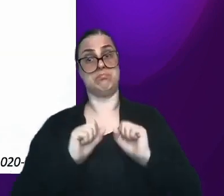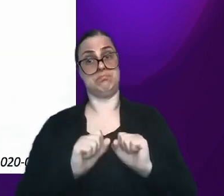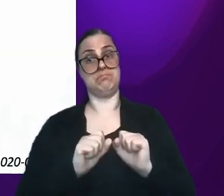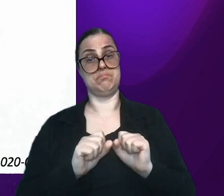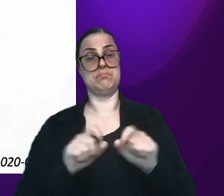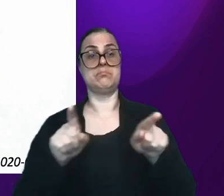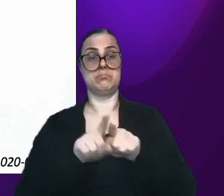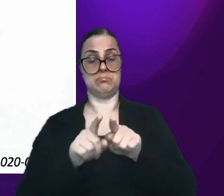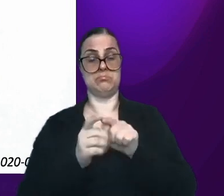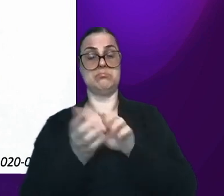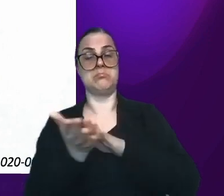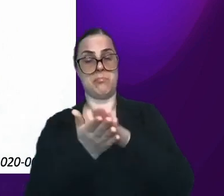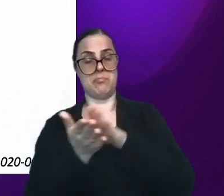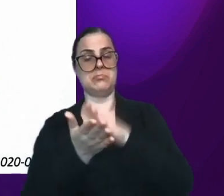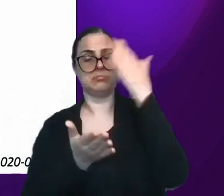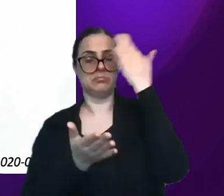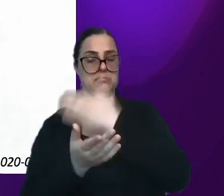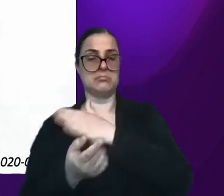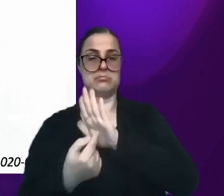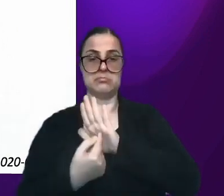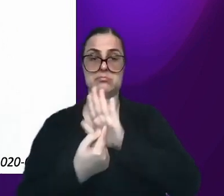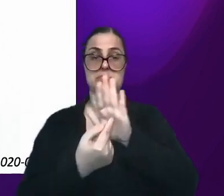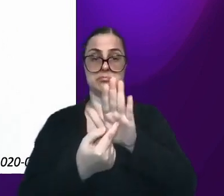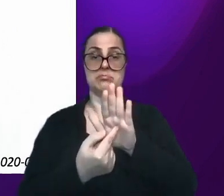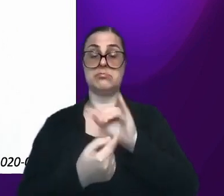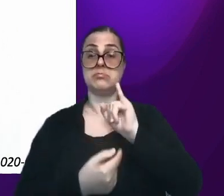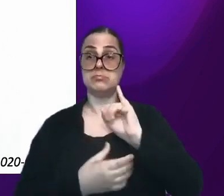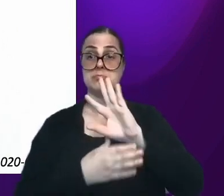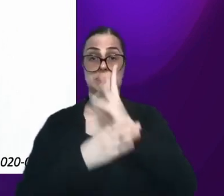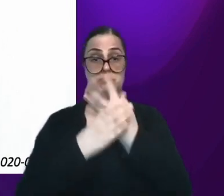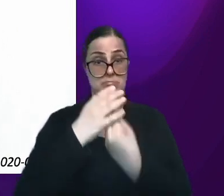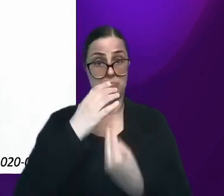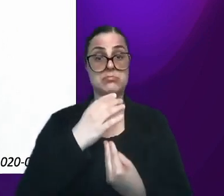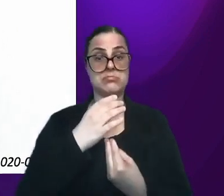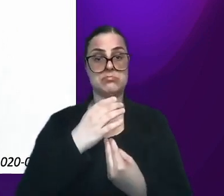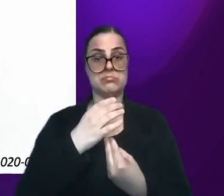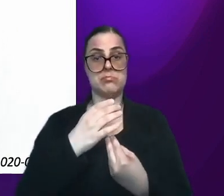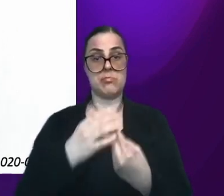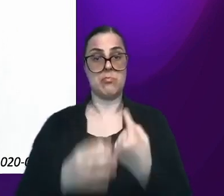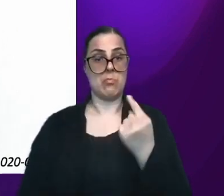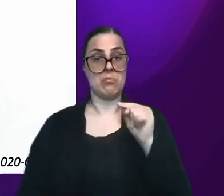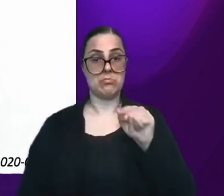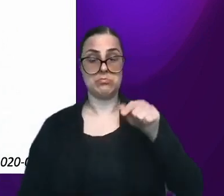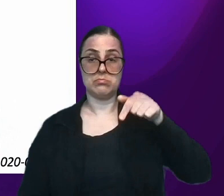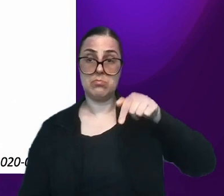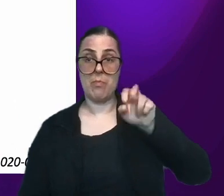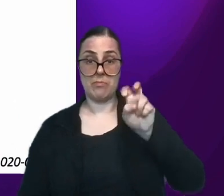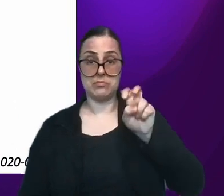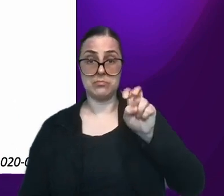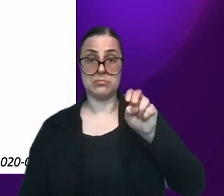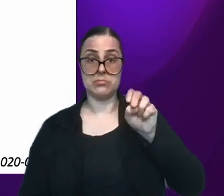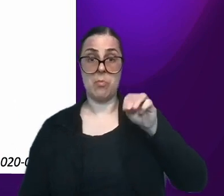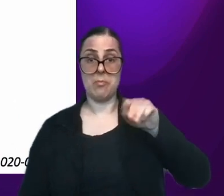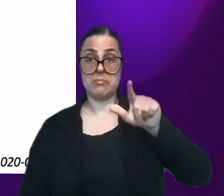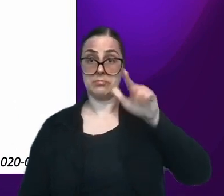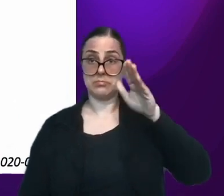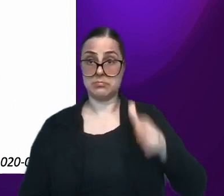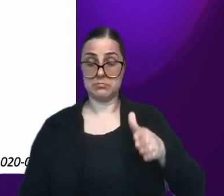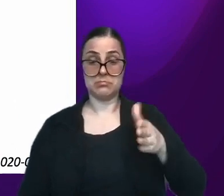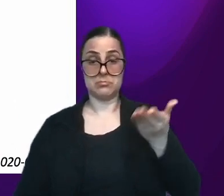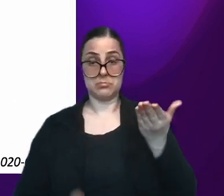de ultrafiltração maiores de 1,75 ml por quilo hora, e a gente vai ver que não é muito, impactam